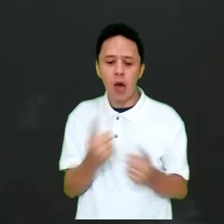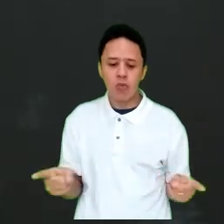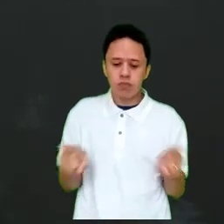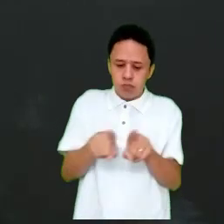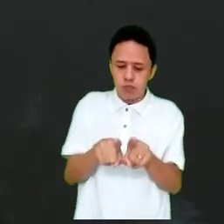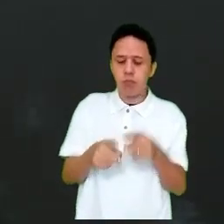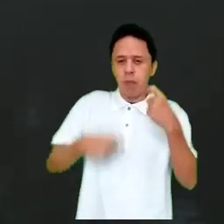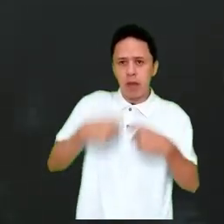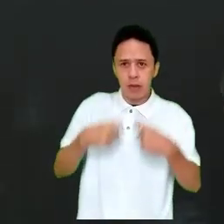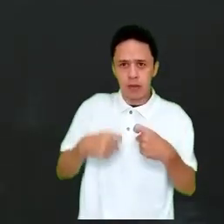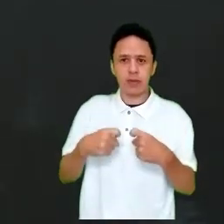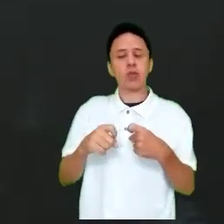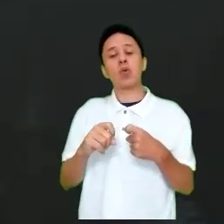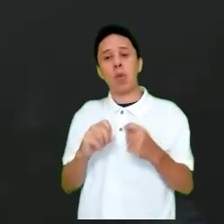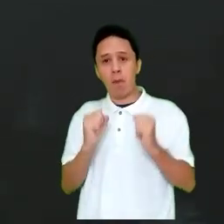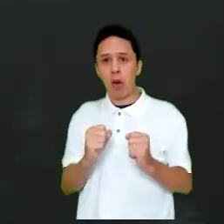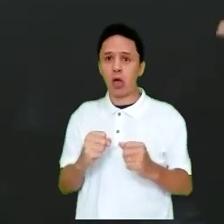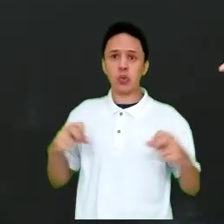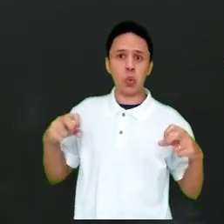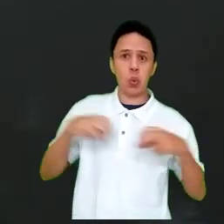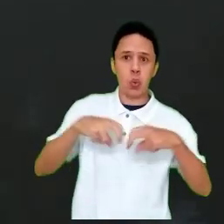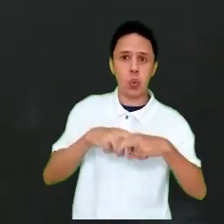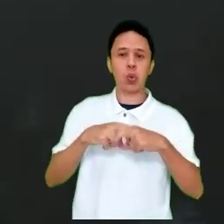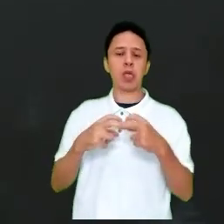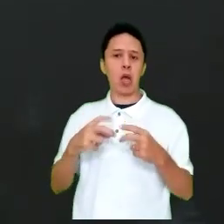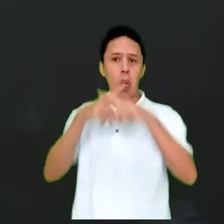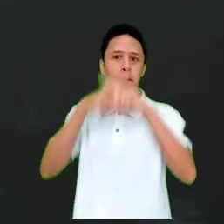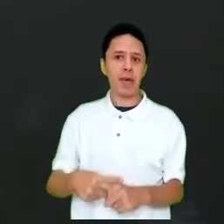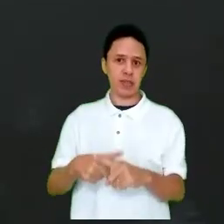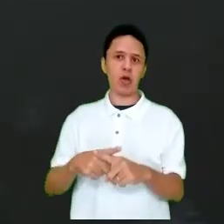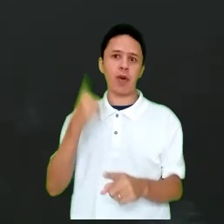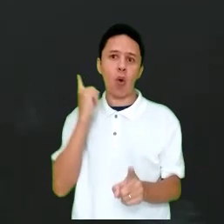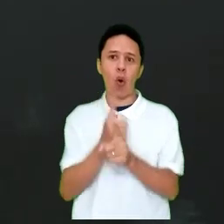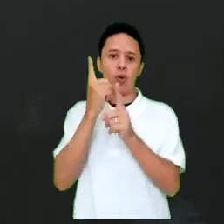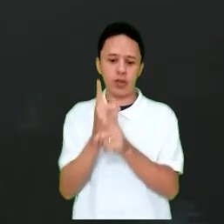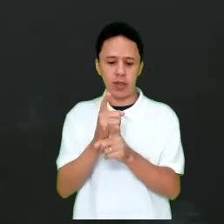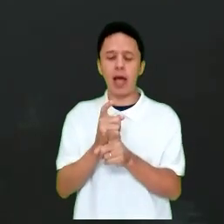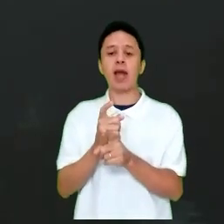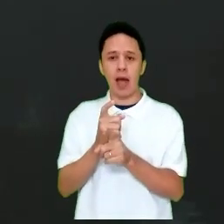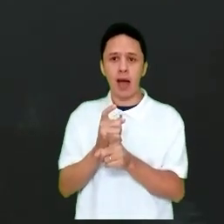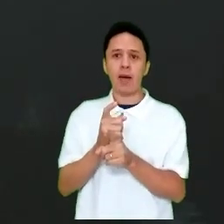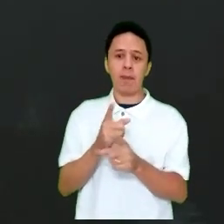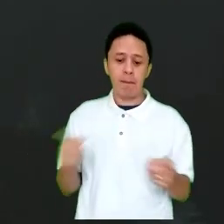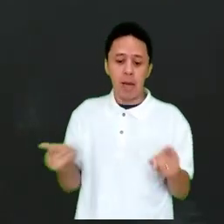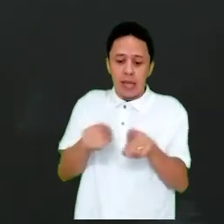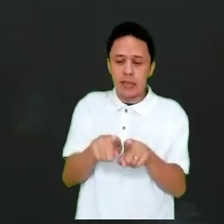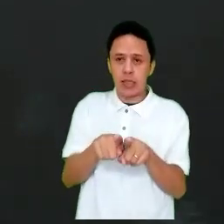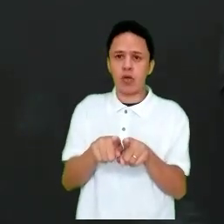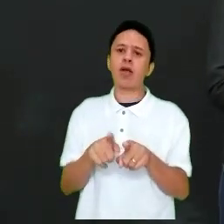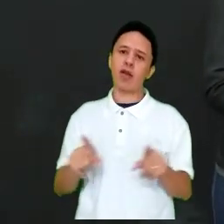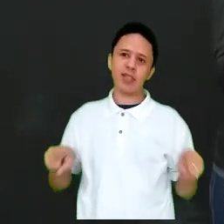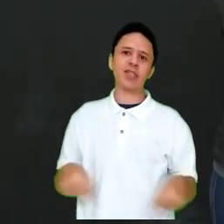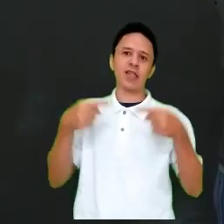se reproduzir, que isso pode envolver lutas, competições para achar esse parceiro, então ela é um tanto